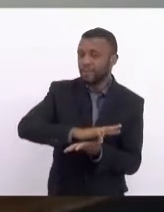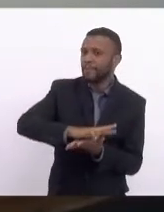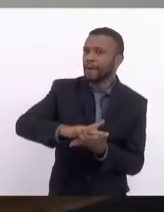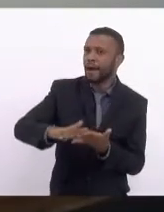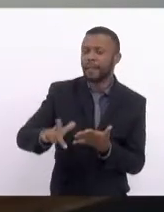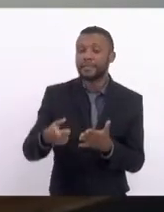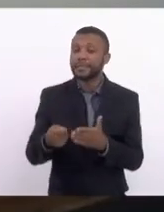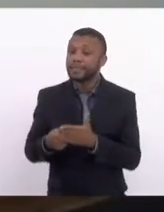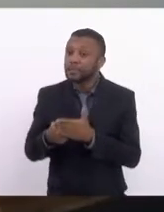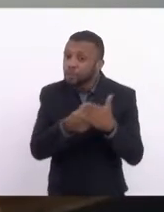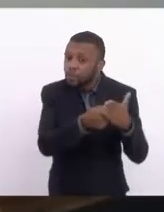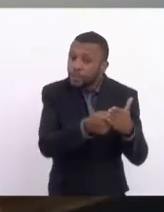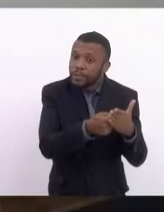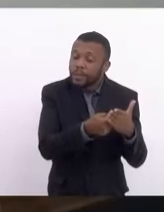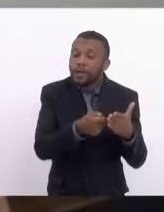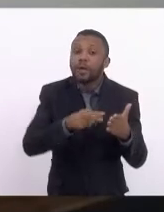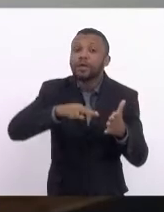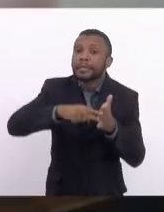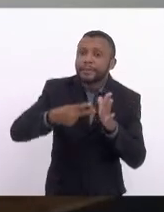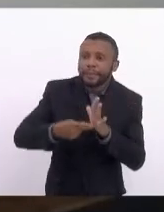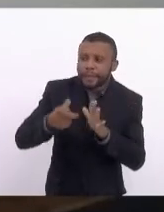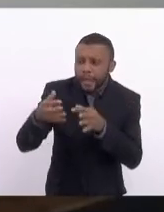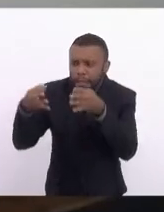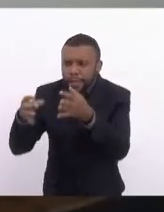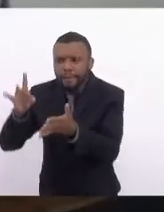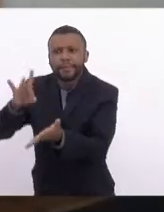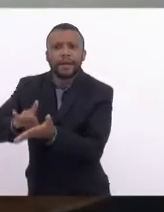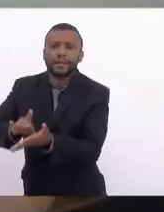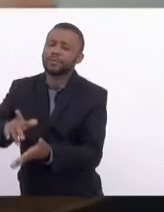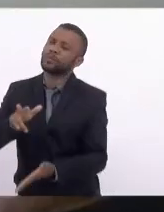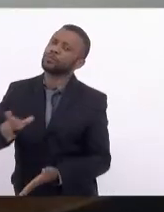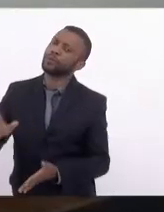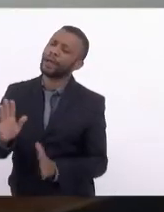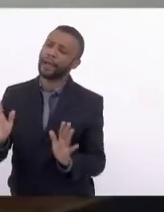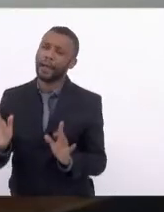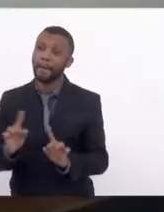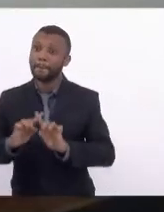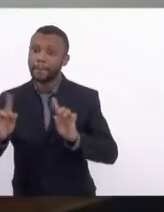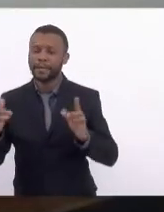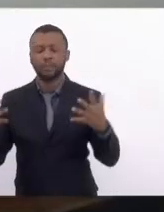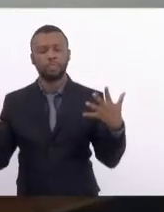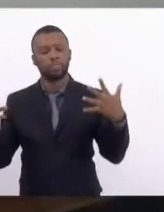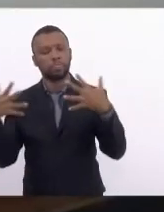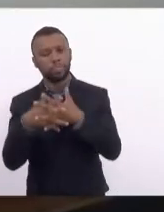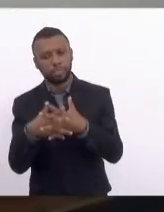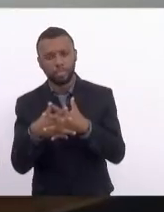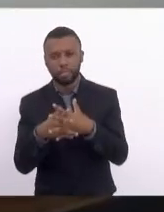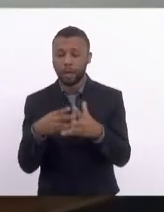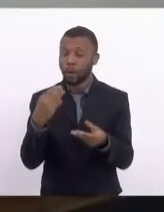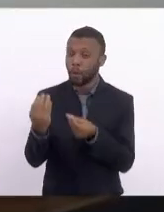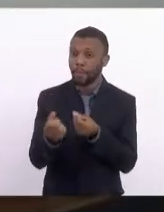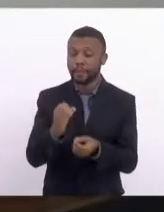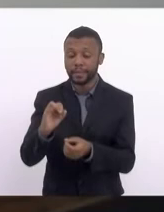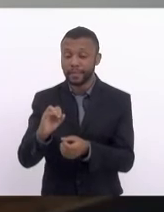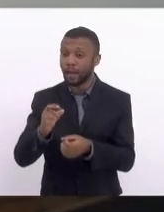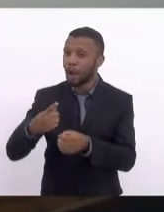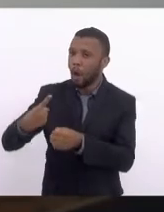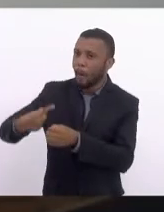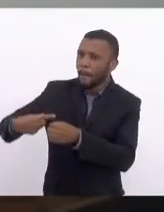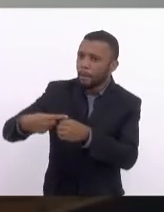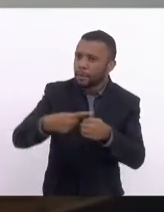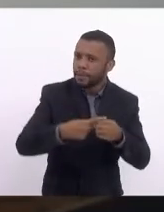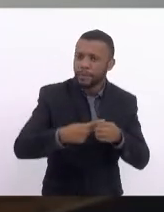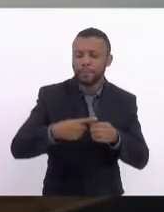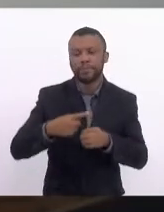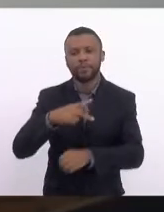estou dizendo que tudo isto é verdadeiro, mas, assim, há uma grande confusão hoje, como se Paquetá, como se não bastasse o